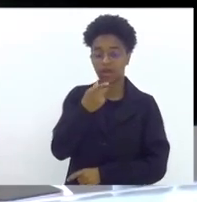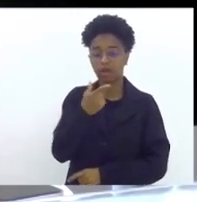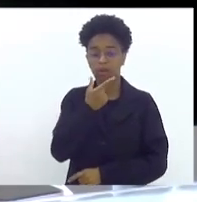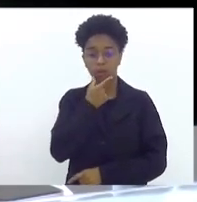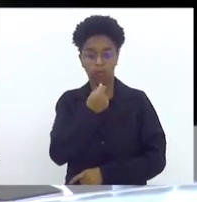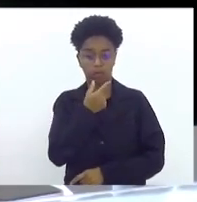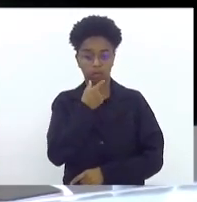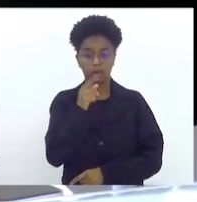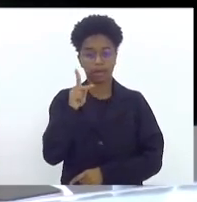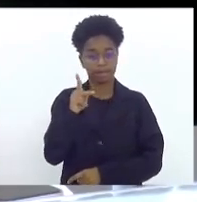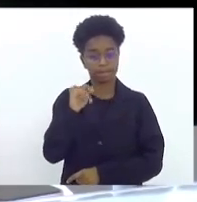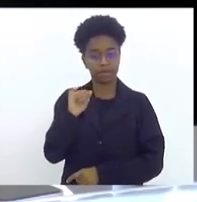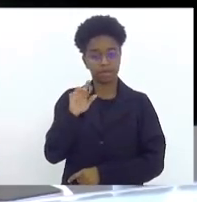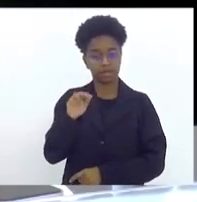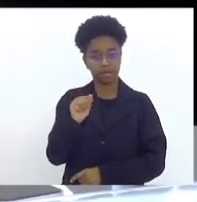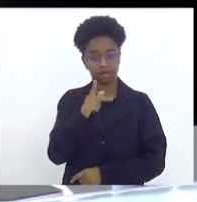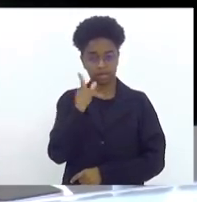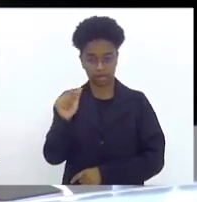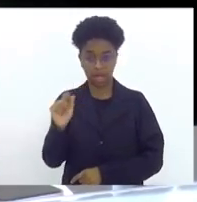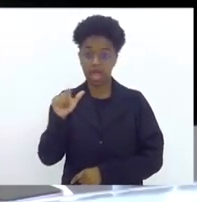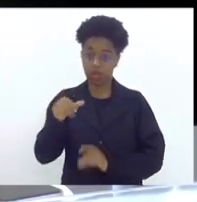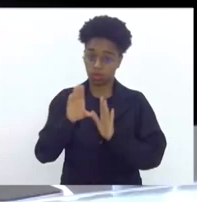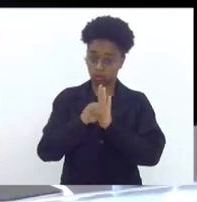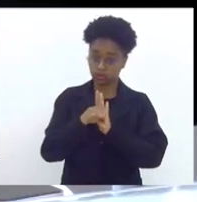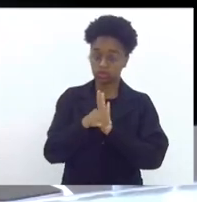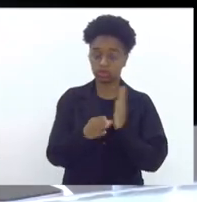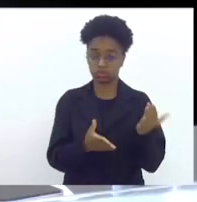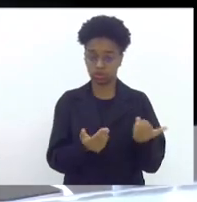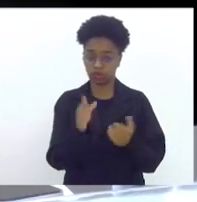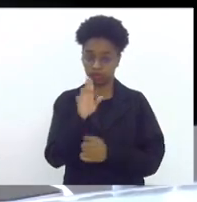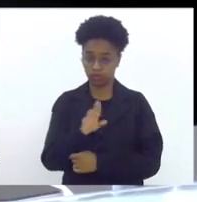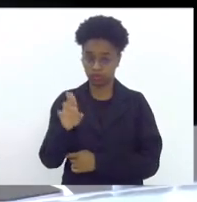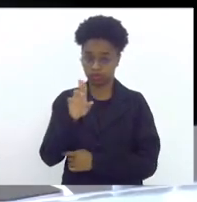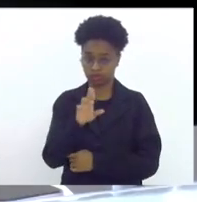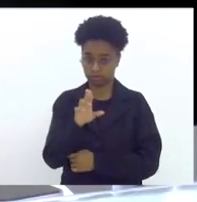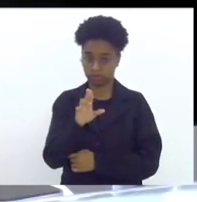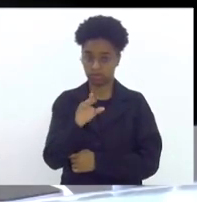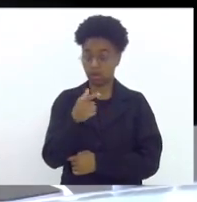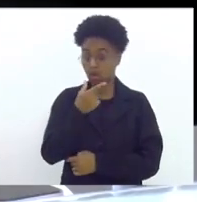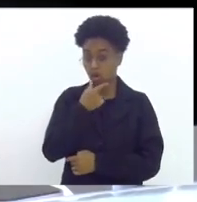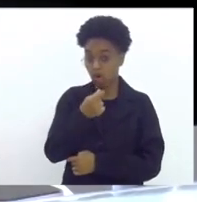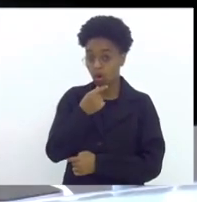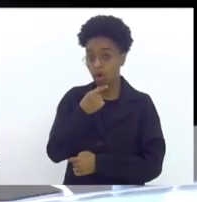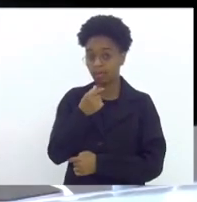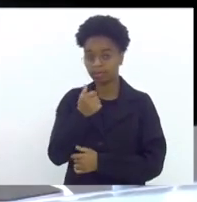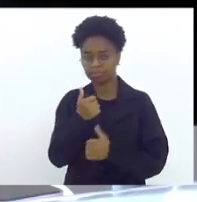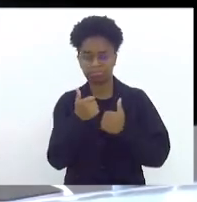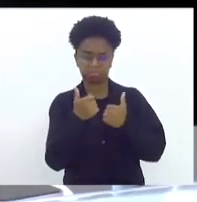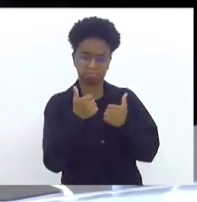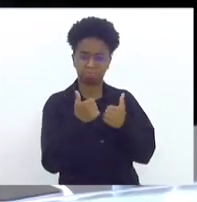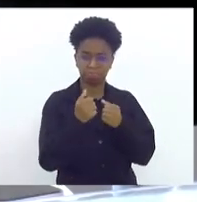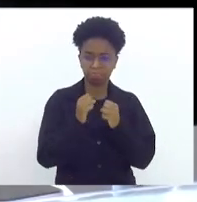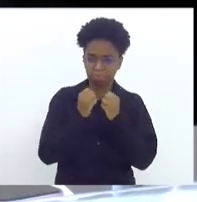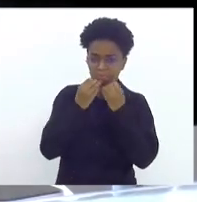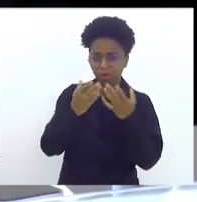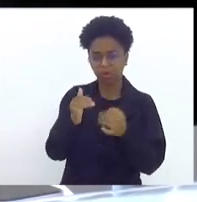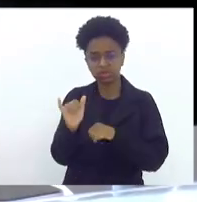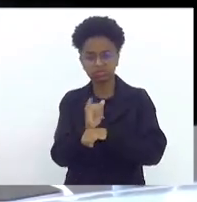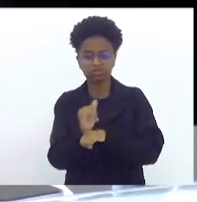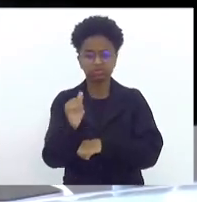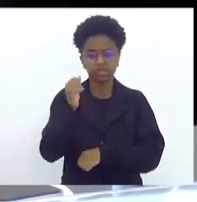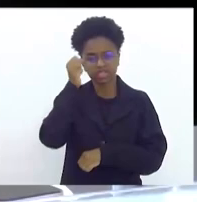que é um conceito que a nossa juventude usa muito você fala de um homem desenrolado um homem malandro